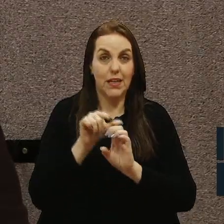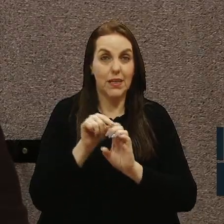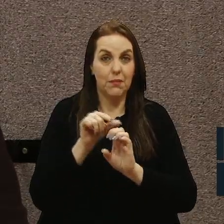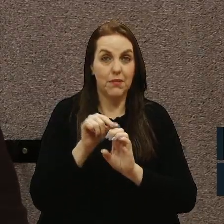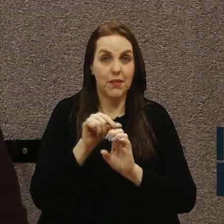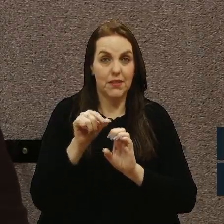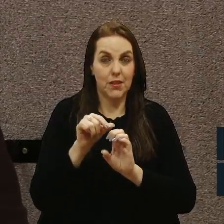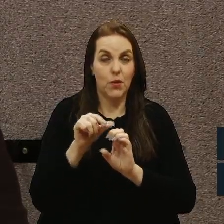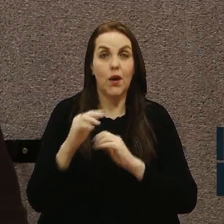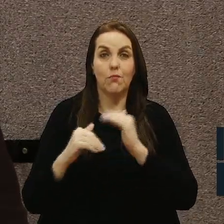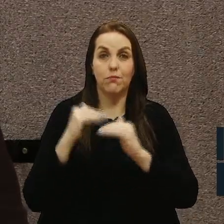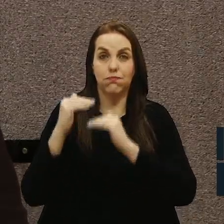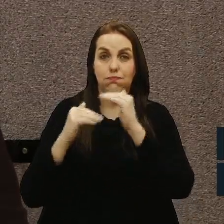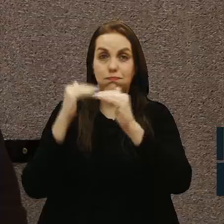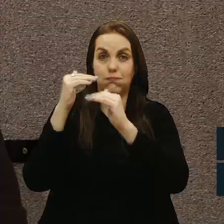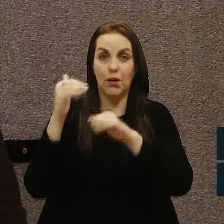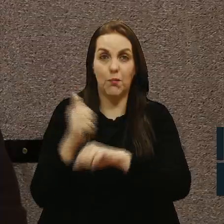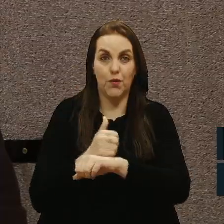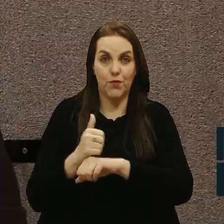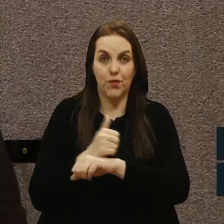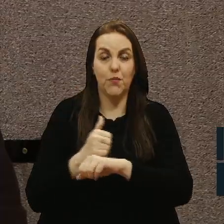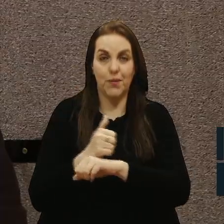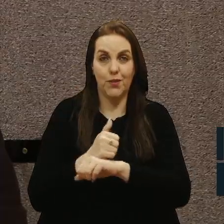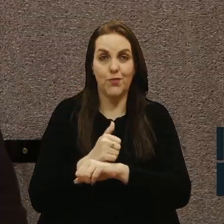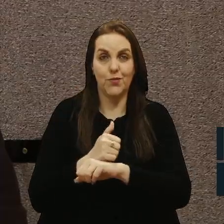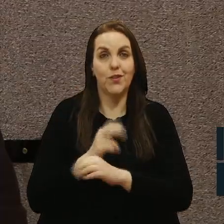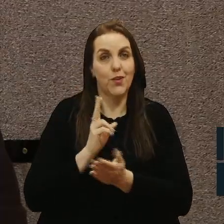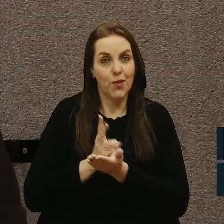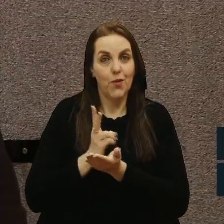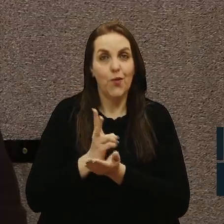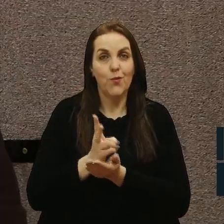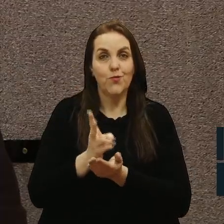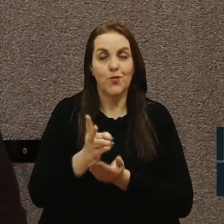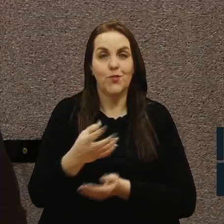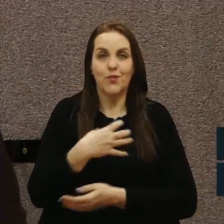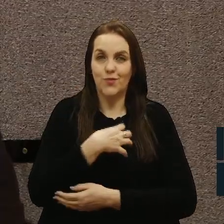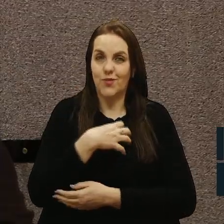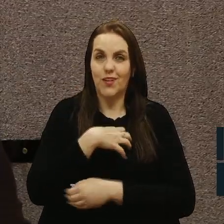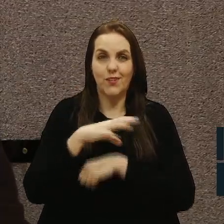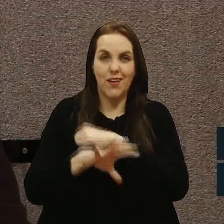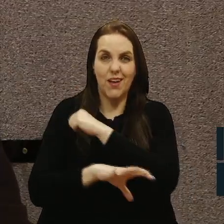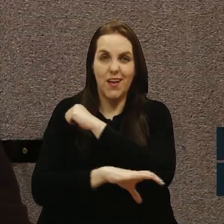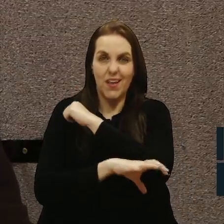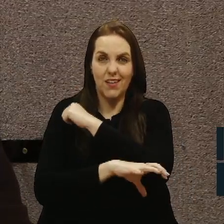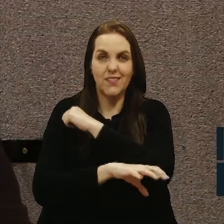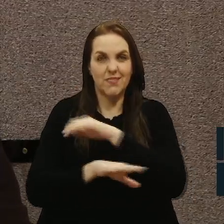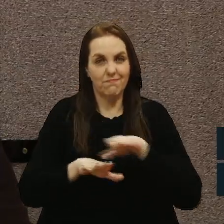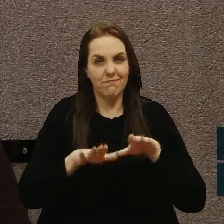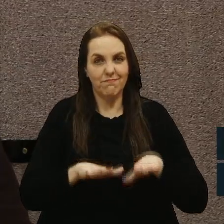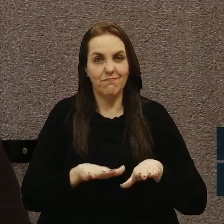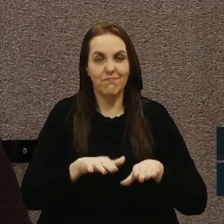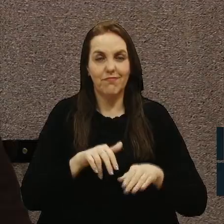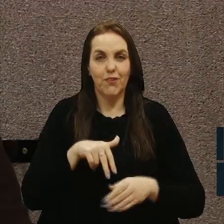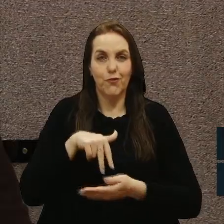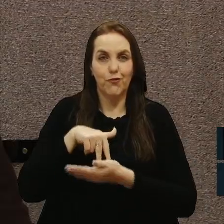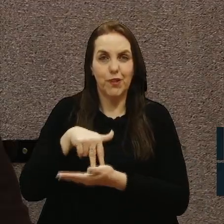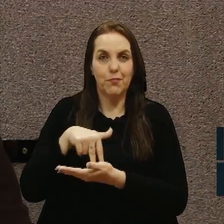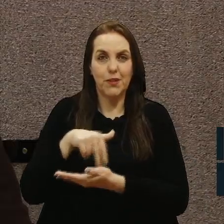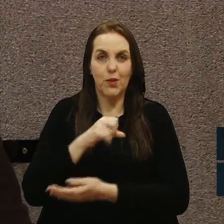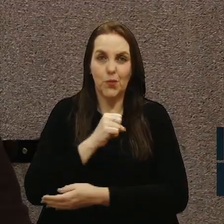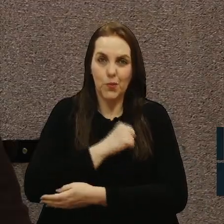cresceu profissionalmente e que mantém, da mesma forma, as suas raízes muito firmes na humildade,